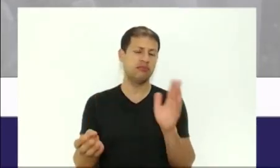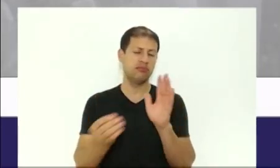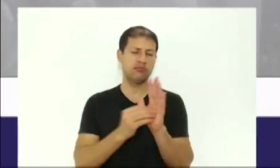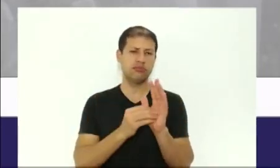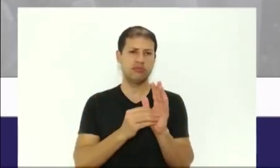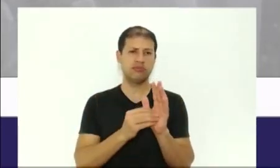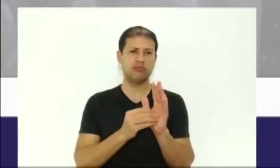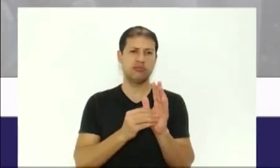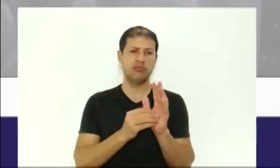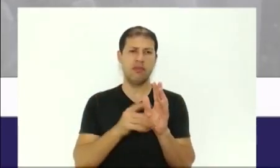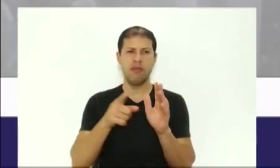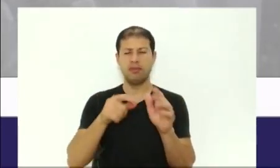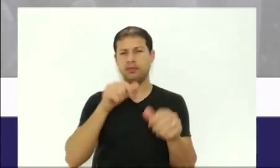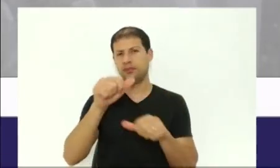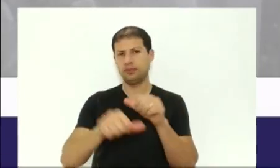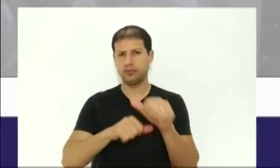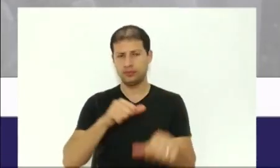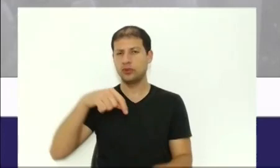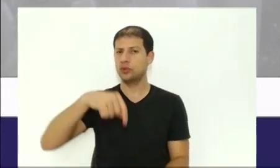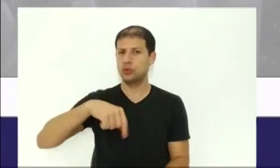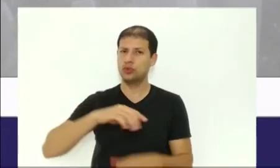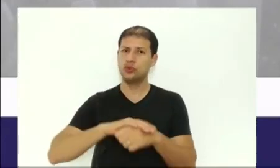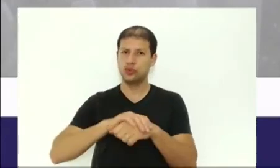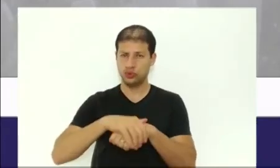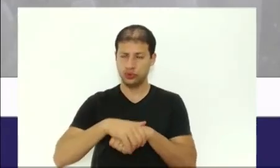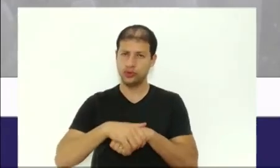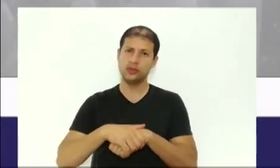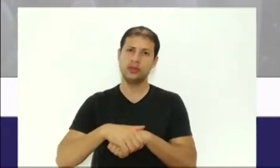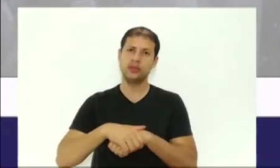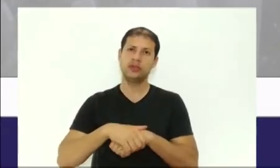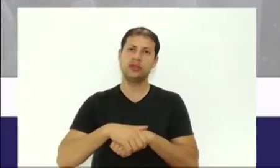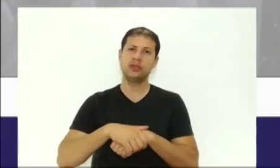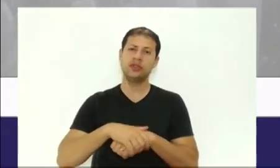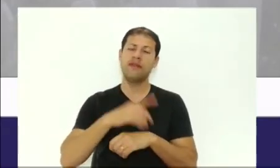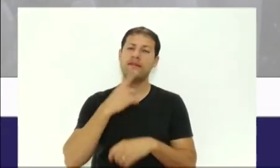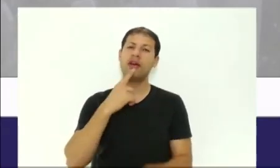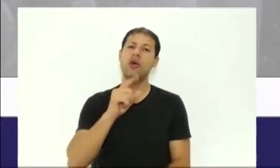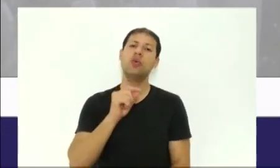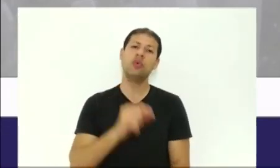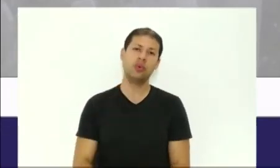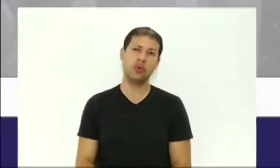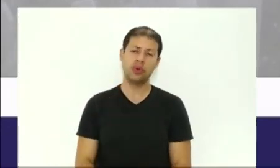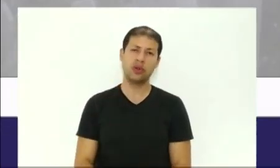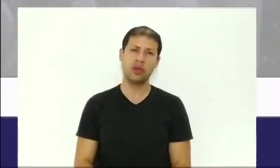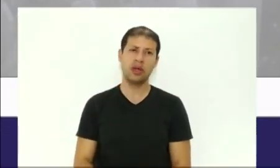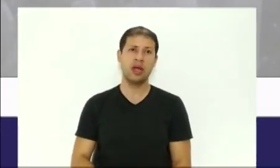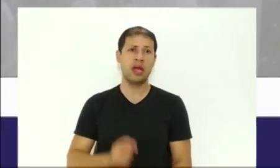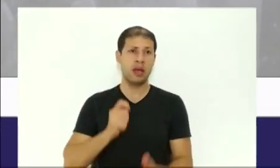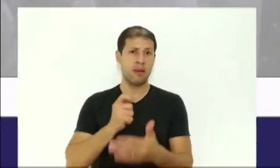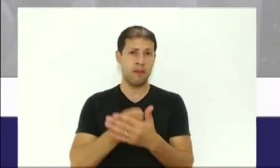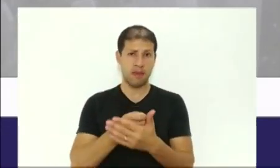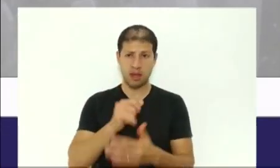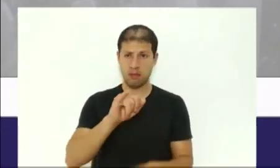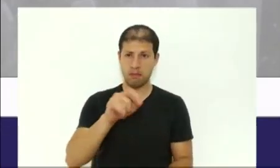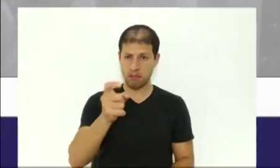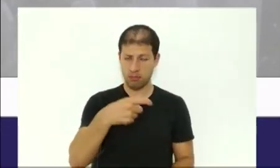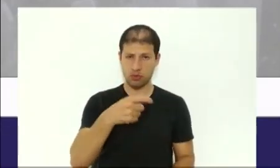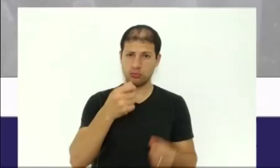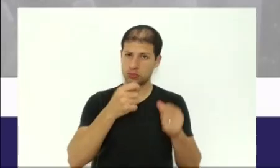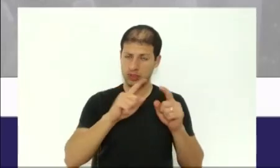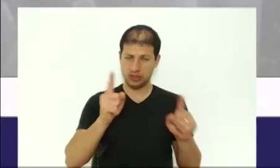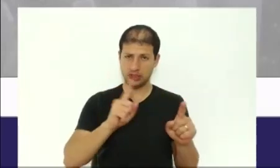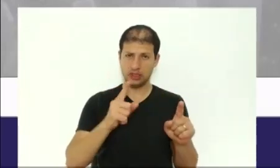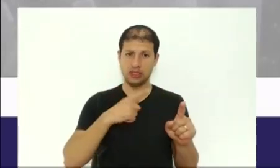essa alteração na noite de hoje, ele diz que essa isenção desses impostos, passando a concessão